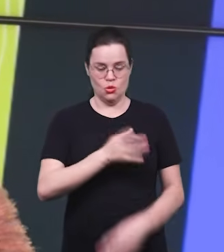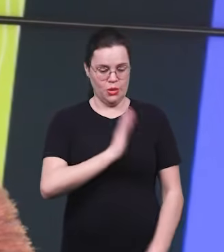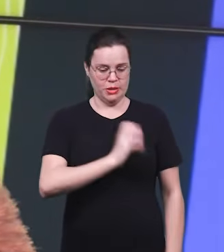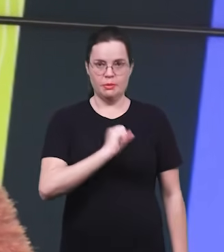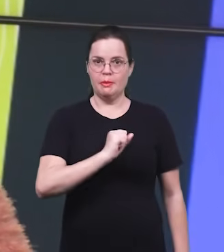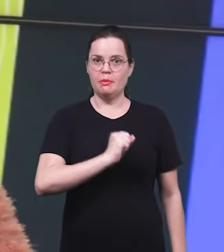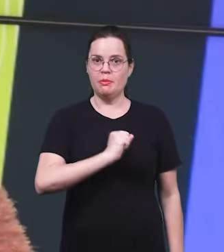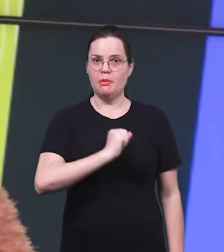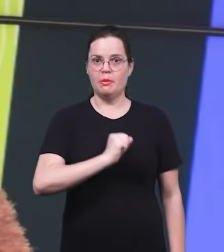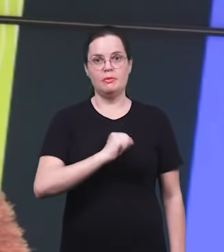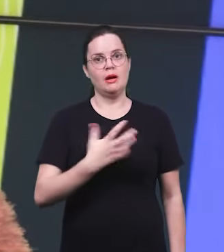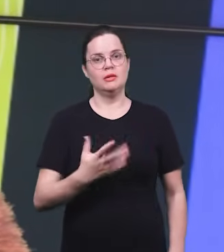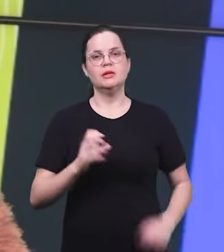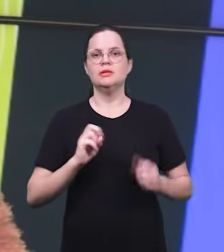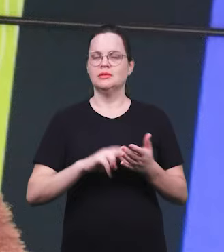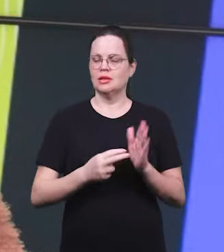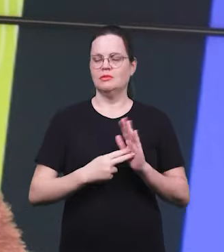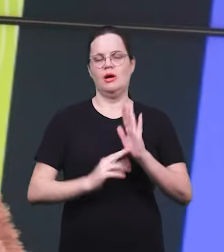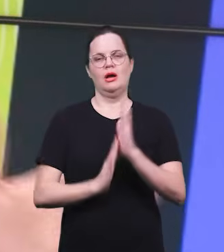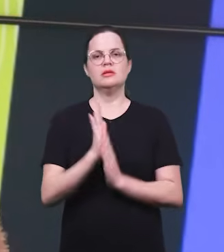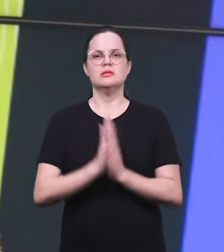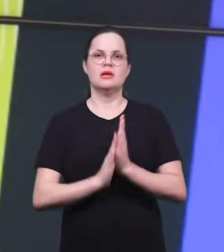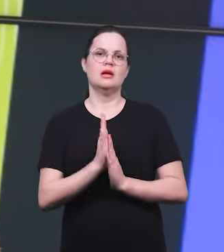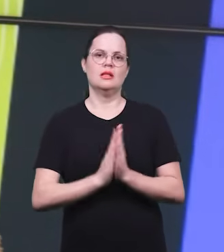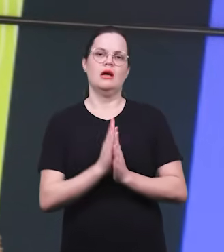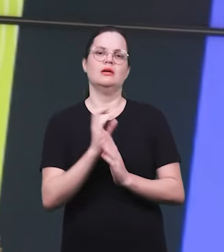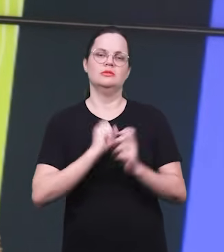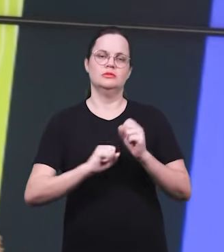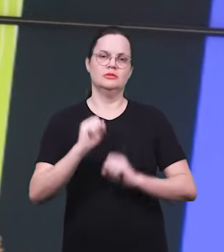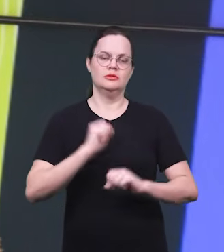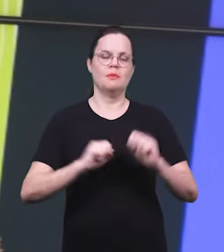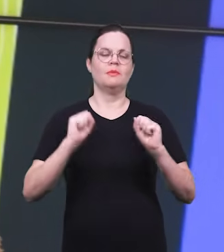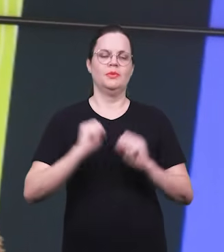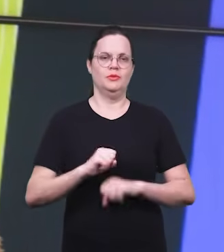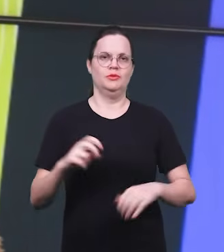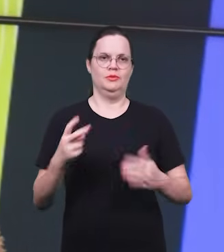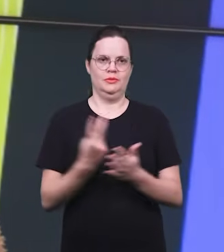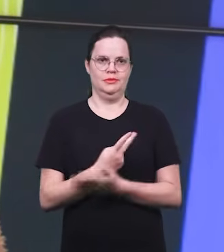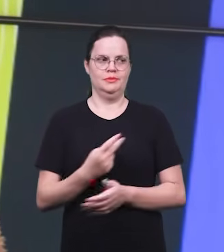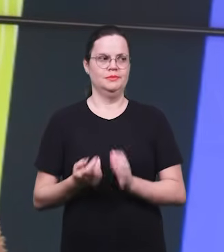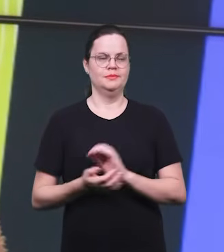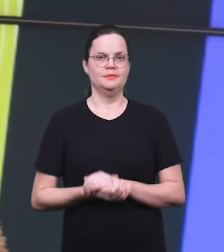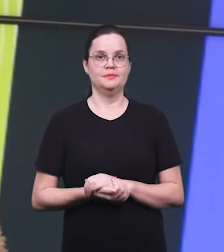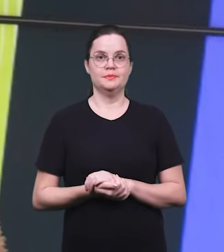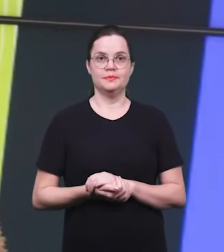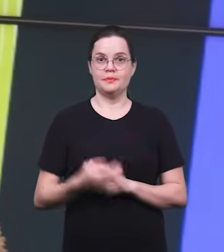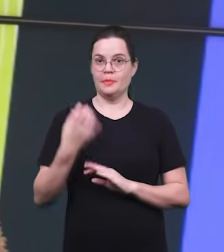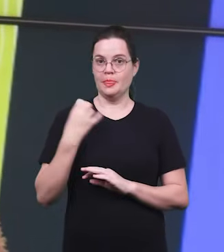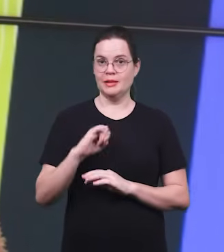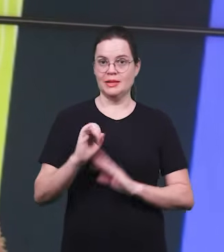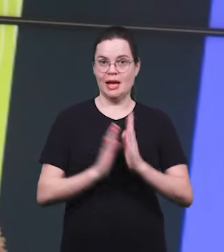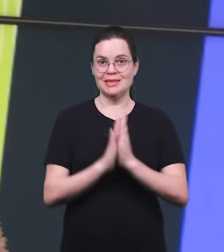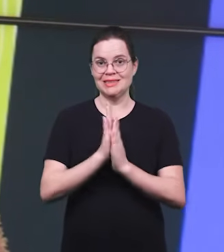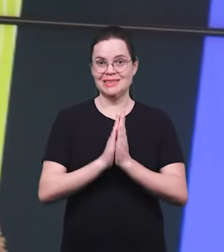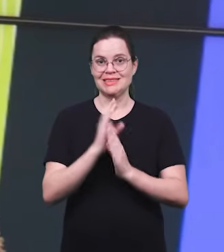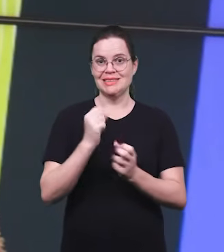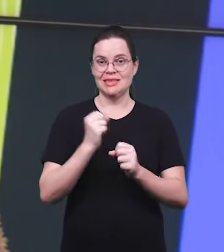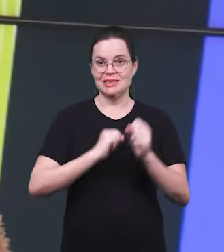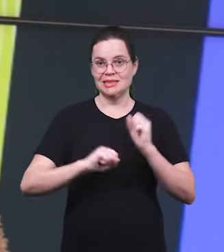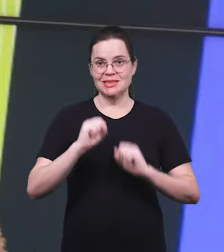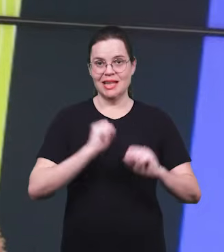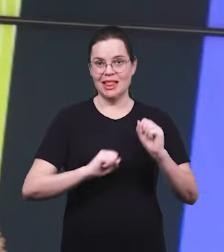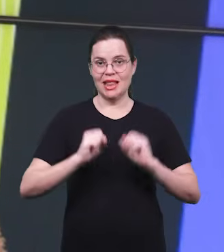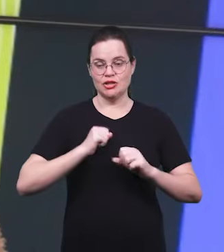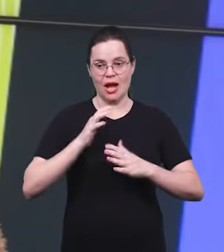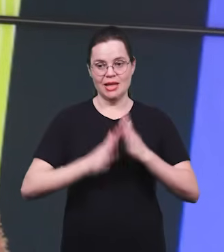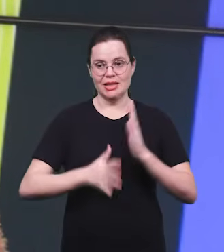totalmente acelerado, isso tudo vem proveniente da ansiedade. E quando a ansiedade impede